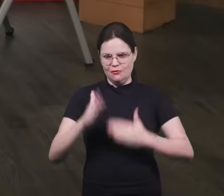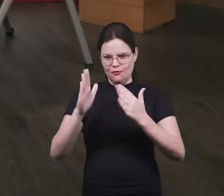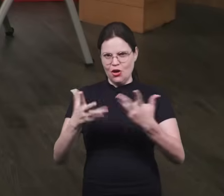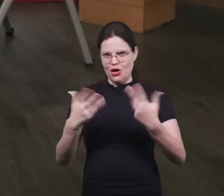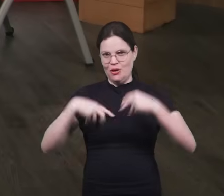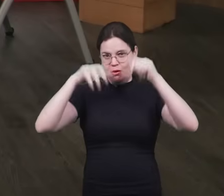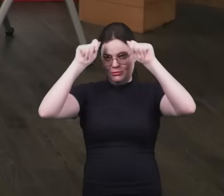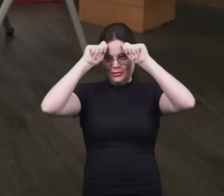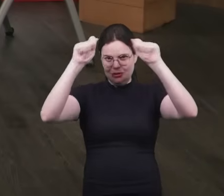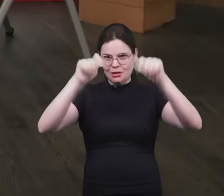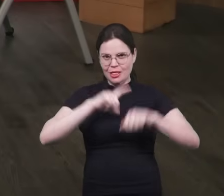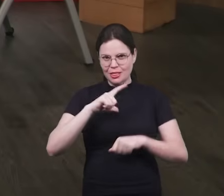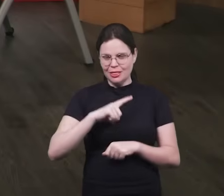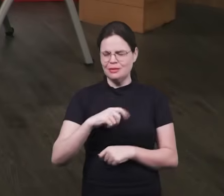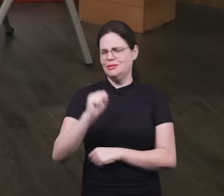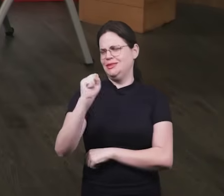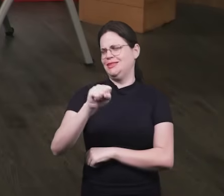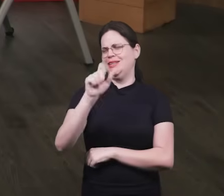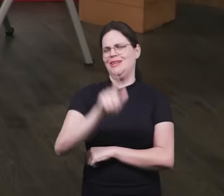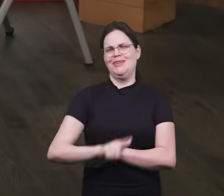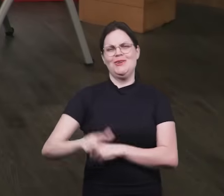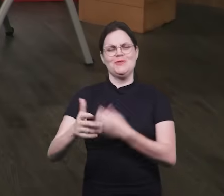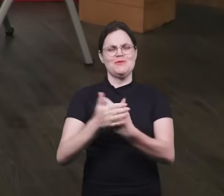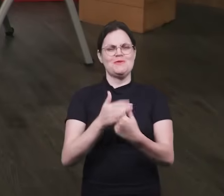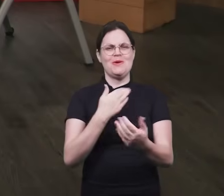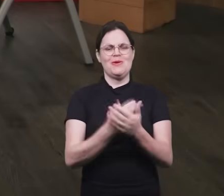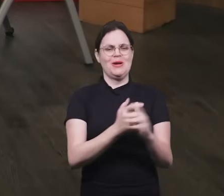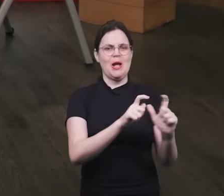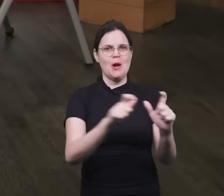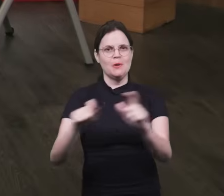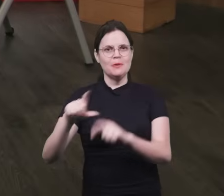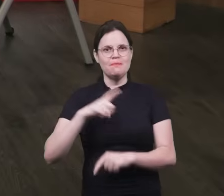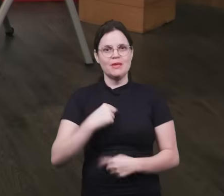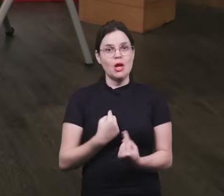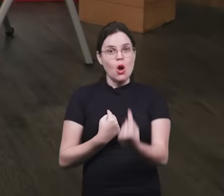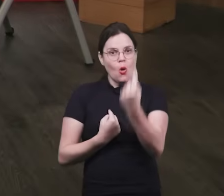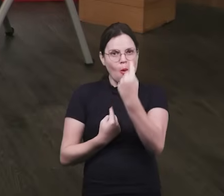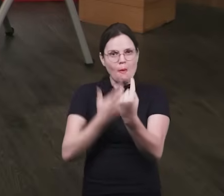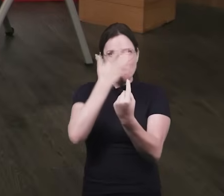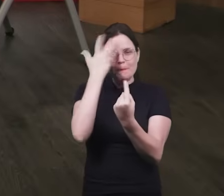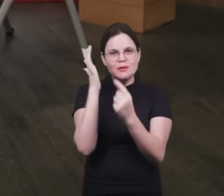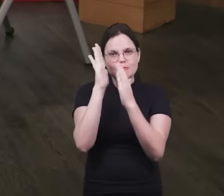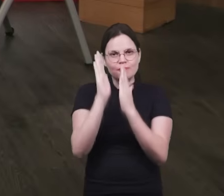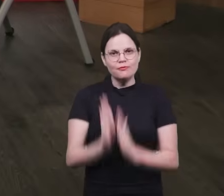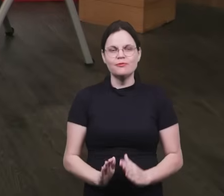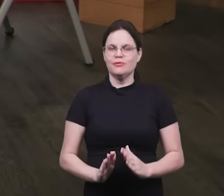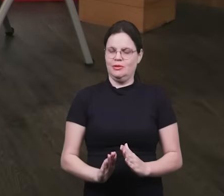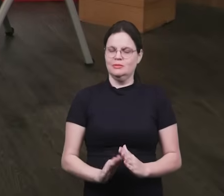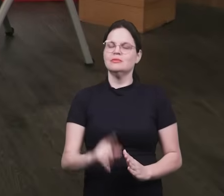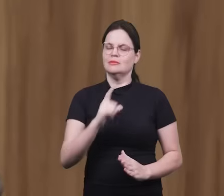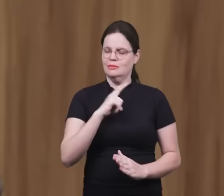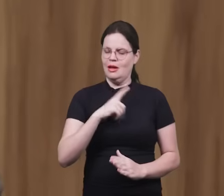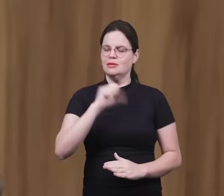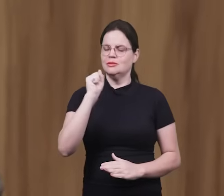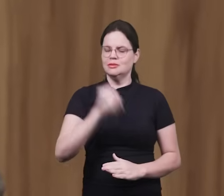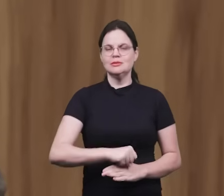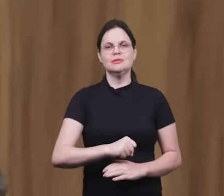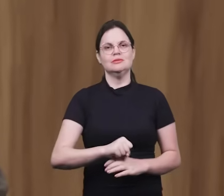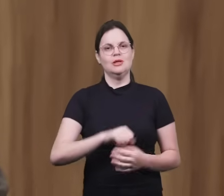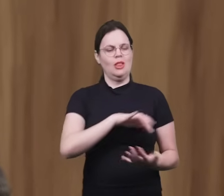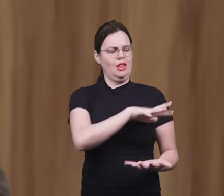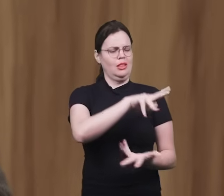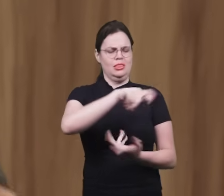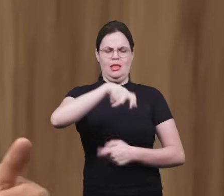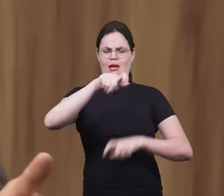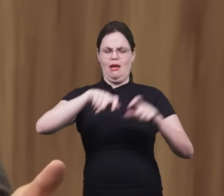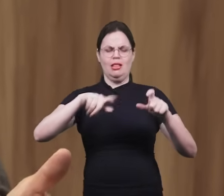Sem dúvida. Todo campo dessa terra, onde há um fiel ao Senhor Jesus, Glória a Deus. Tem lá um Antipas.